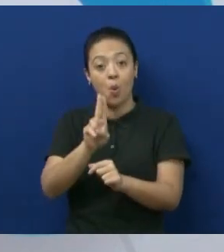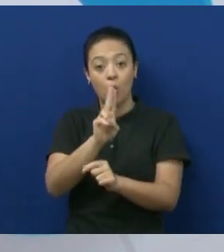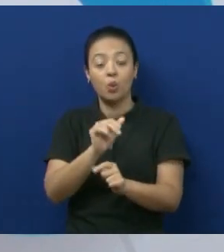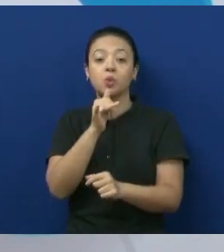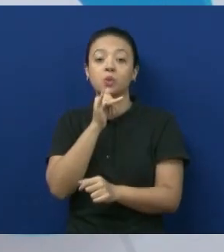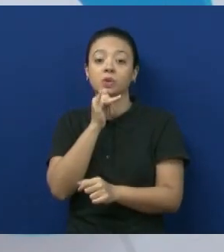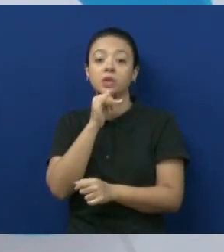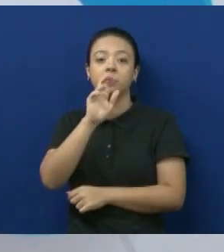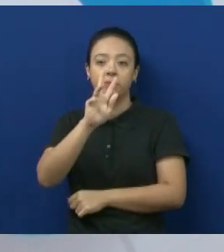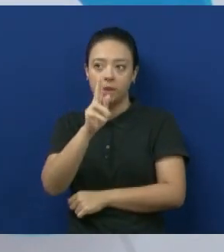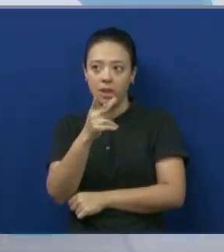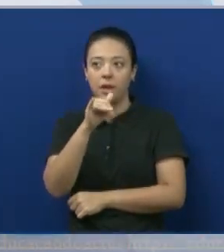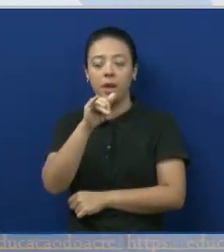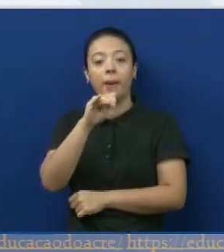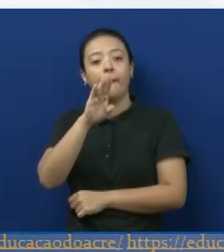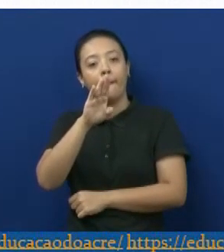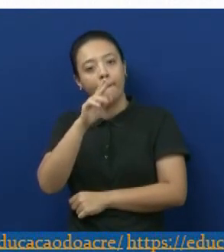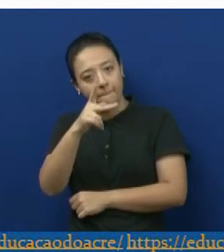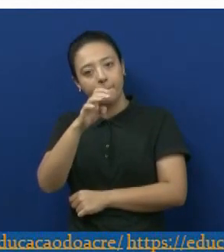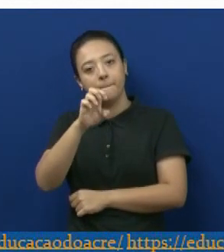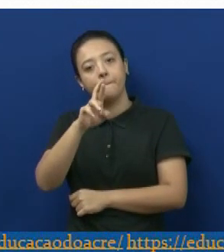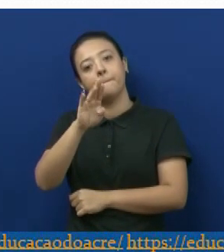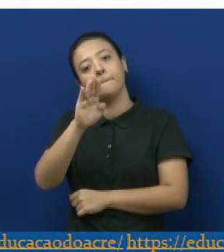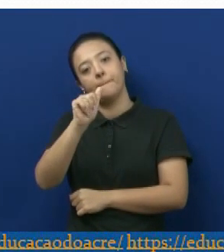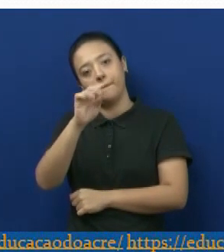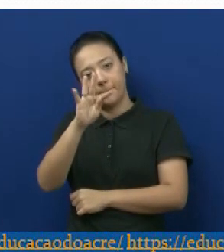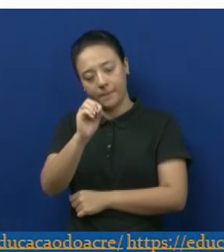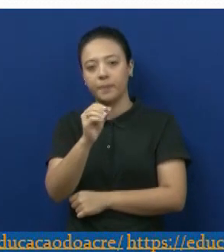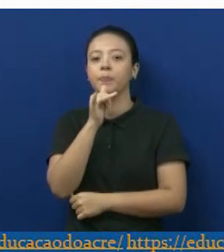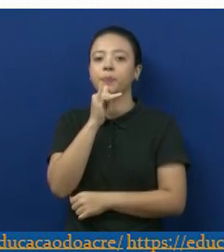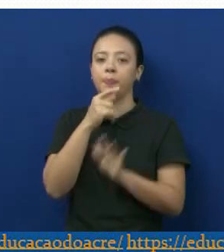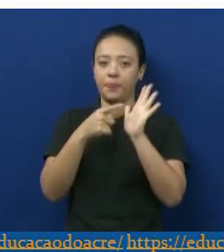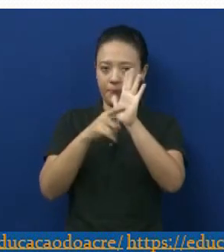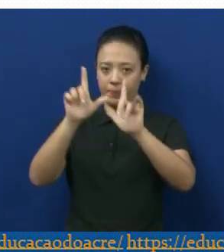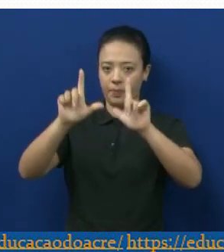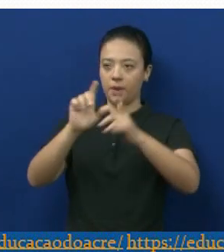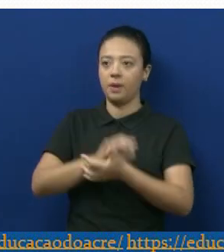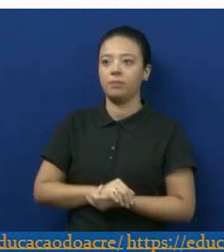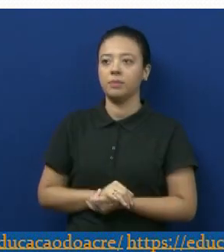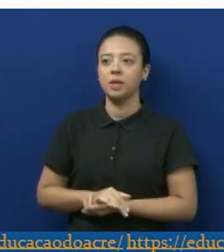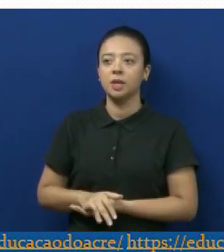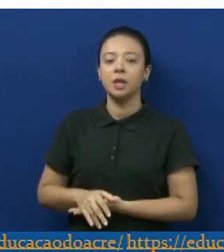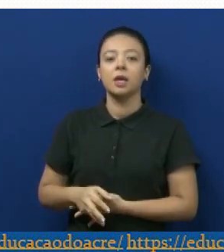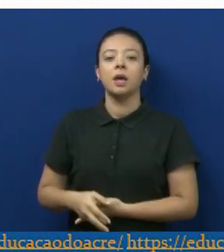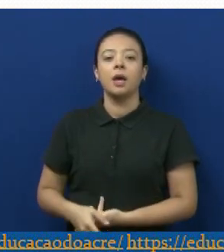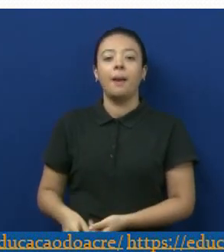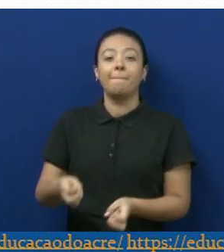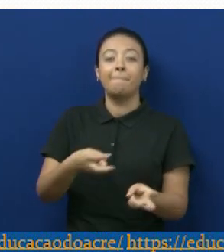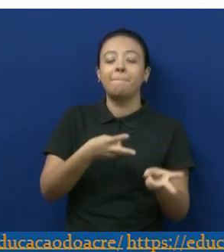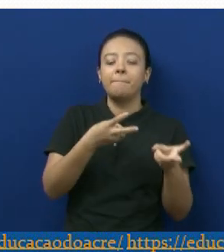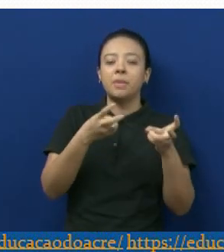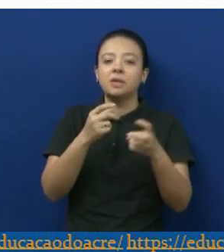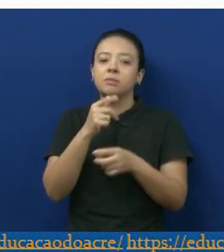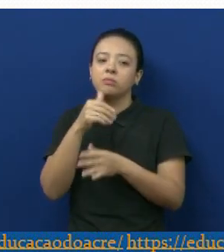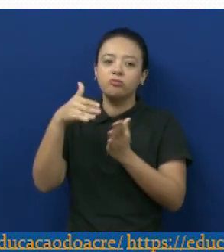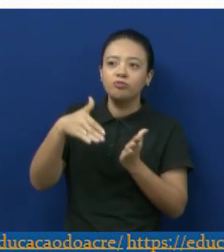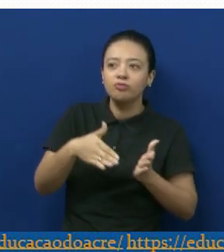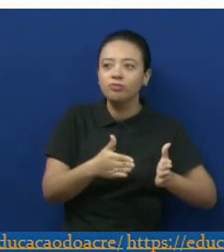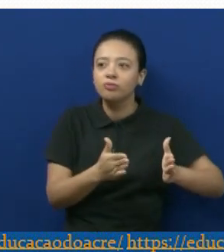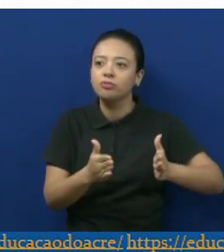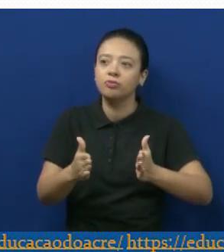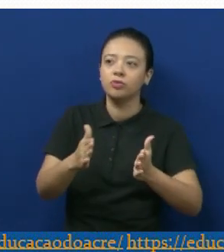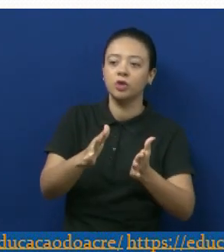elementos se fundem, mas ao mesmo tempo eles se excluem, se repelem, às vezes tornando a afirmação um